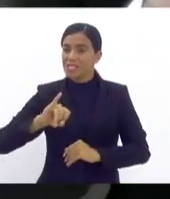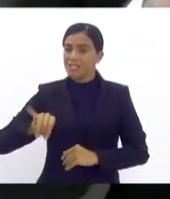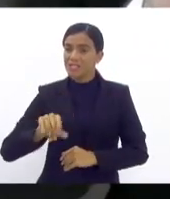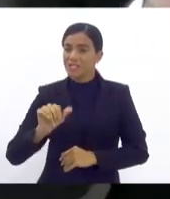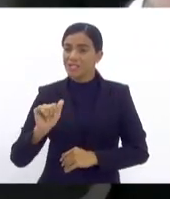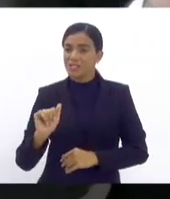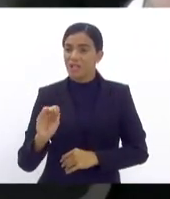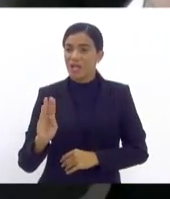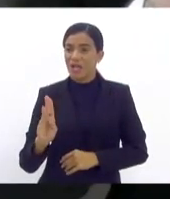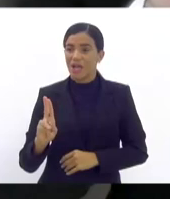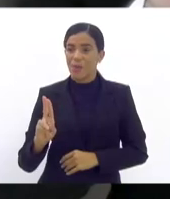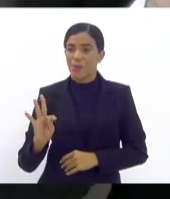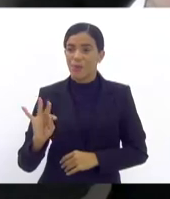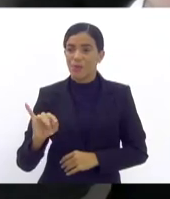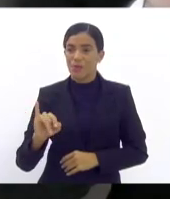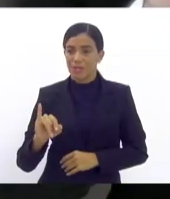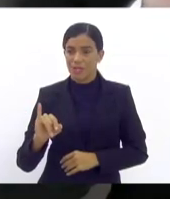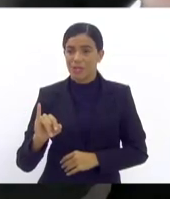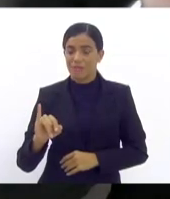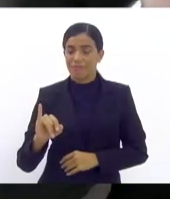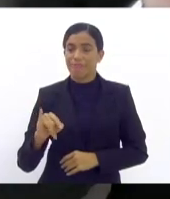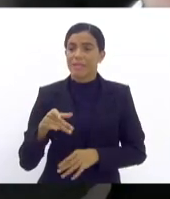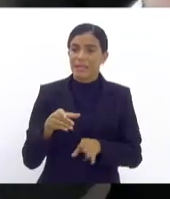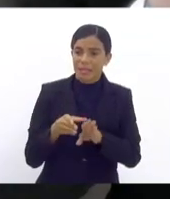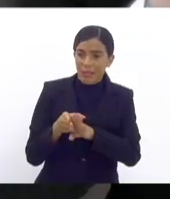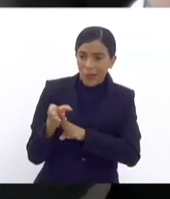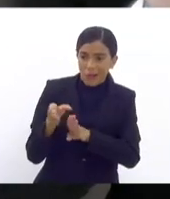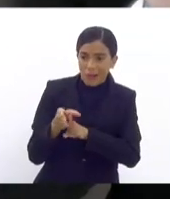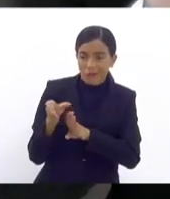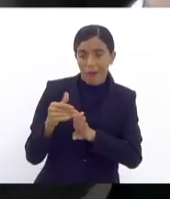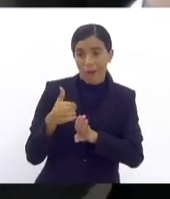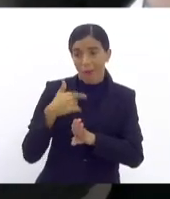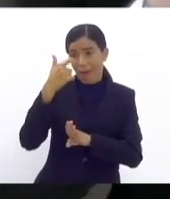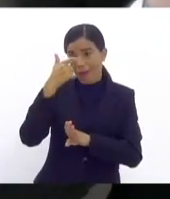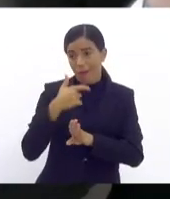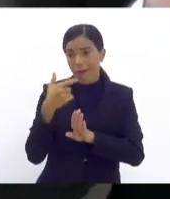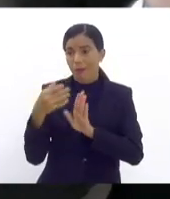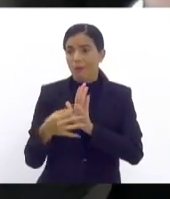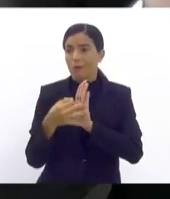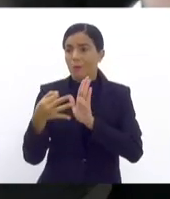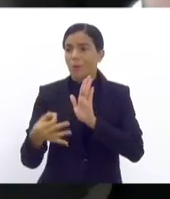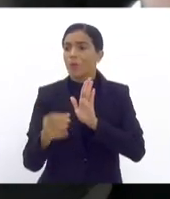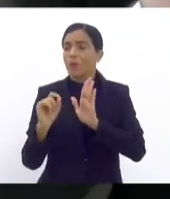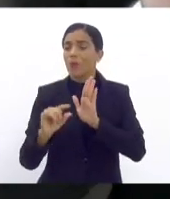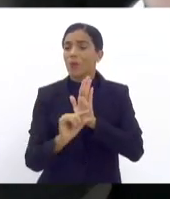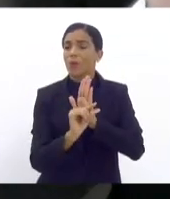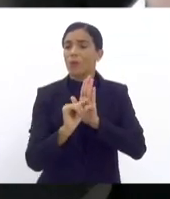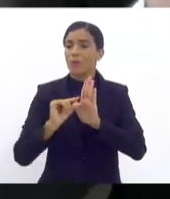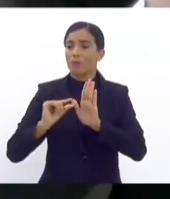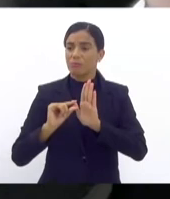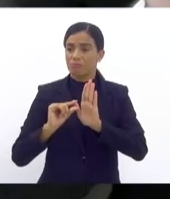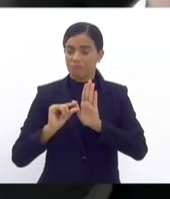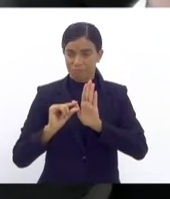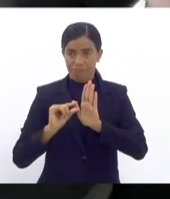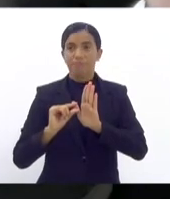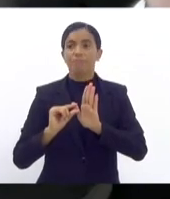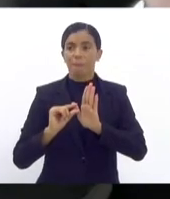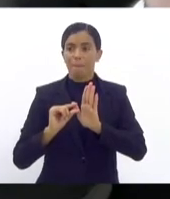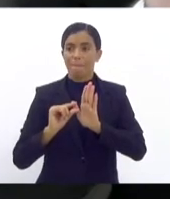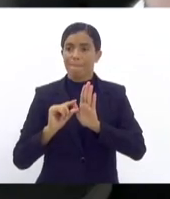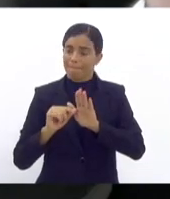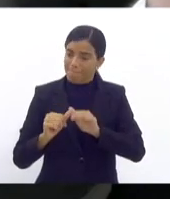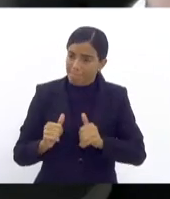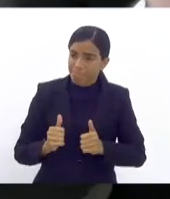sobre programas, diretrizes. Então, eu estou propondo uma emenda para suprimir